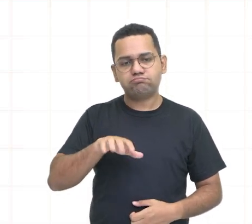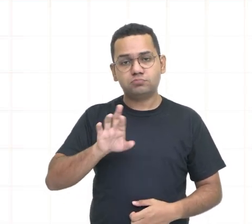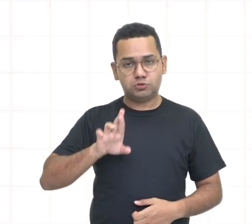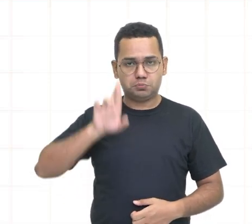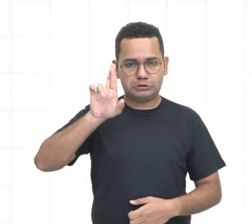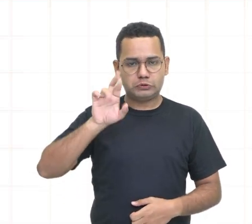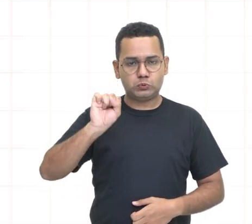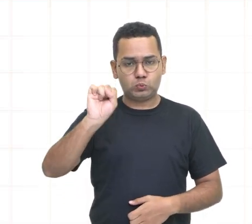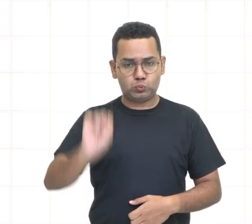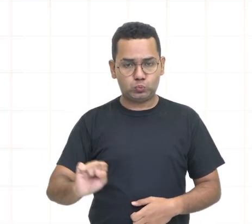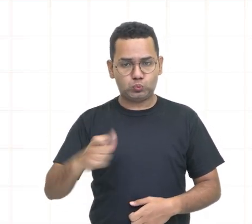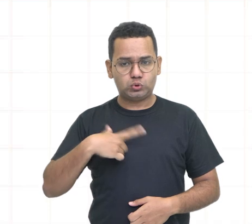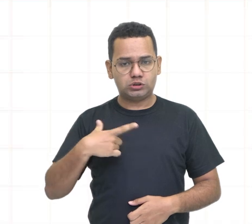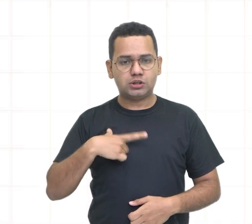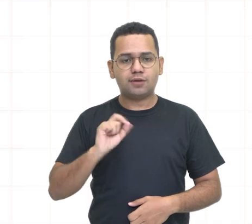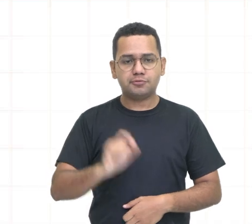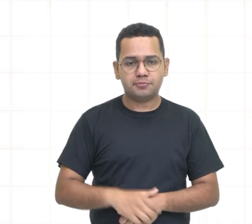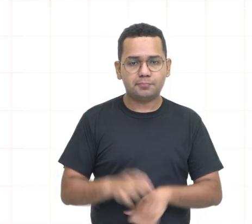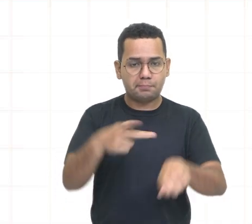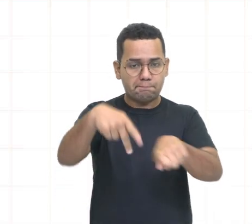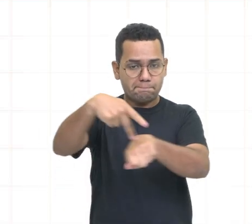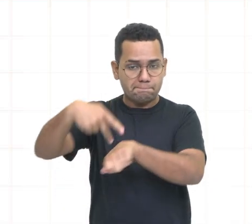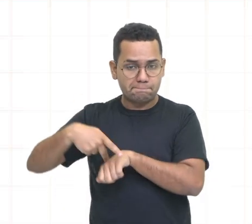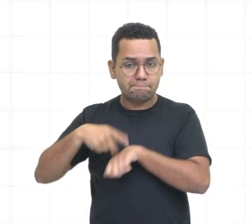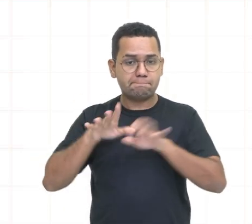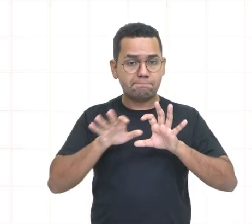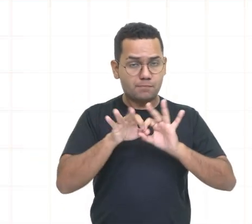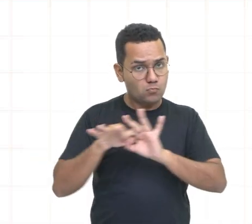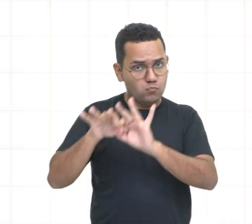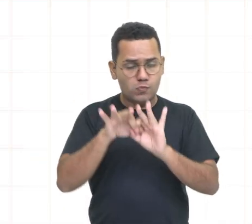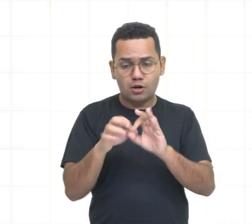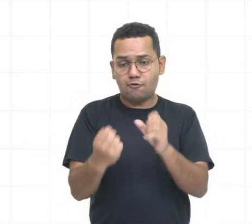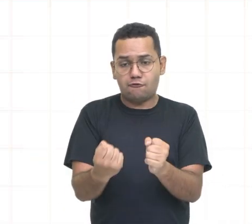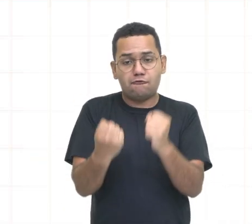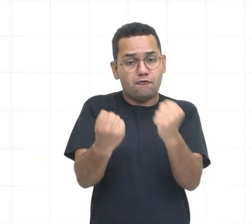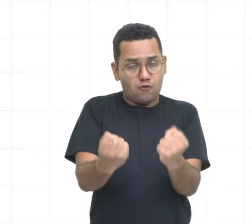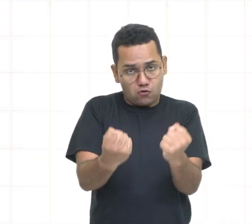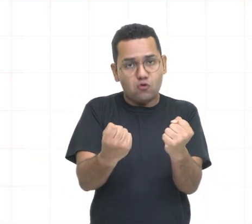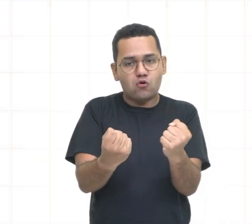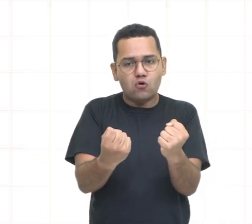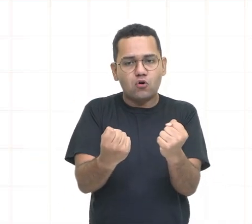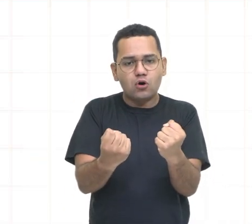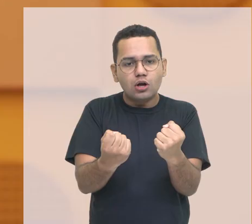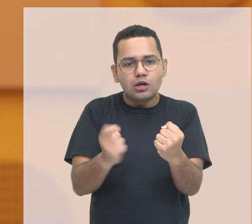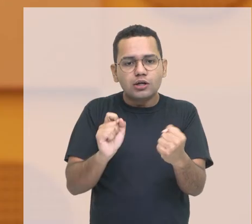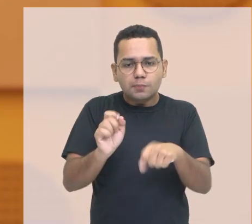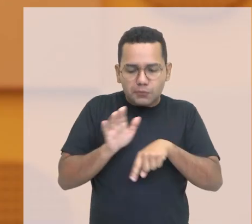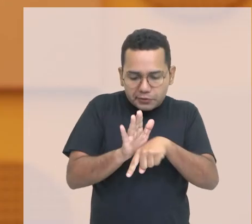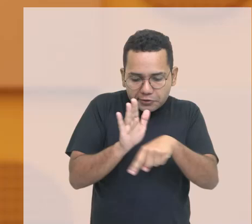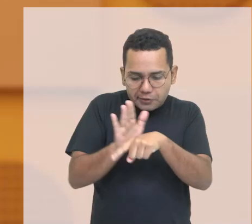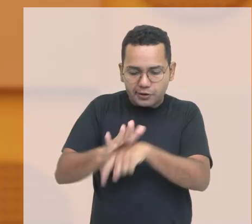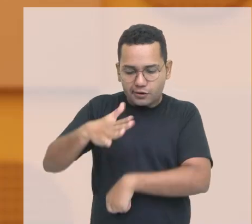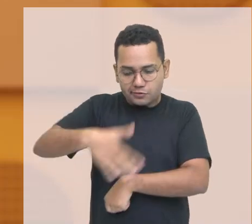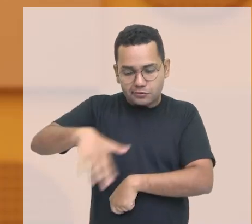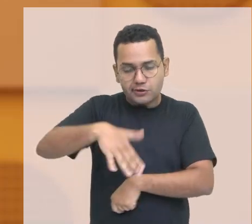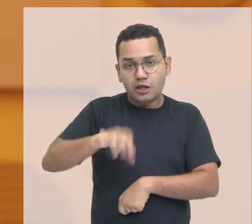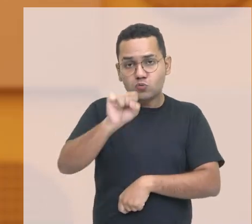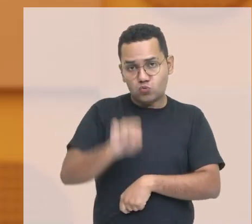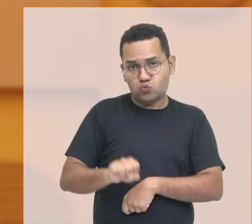relações com os países em desenvolvimento, né, e promoção da cooperação Sul-Sul. Então você